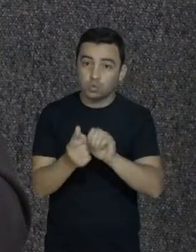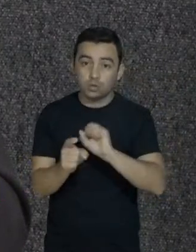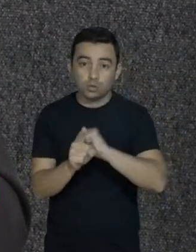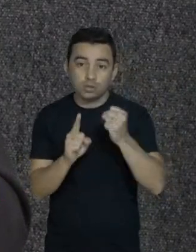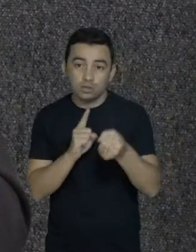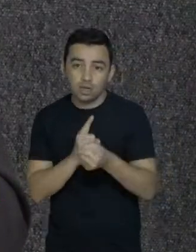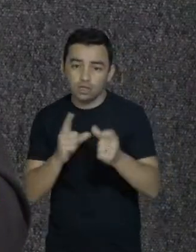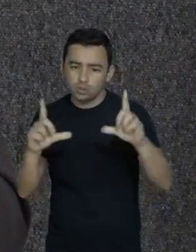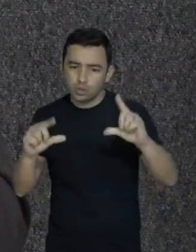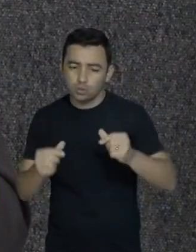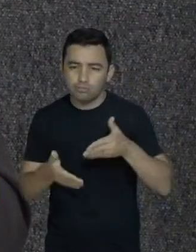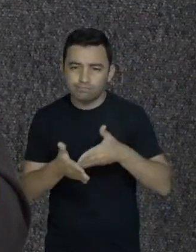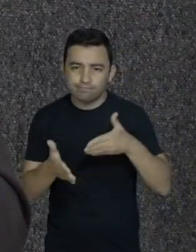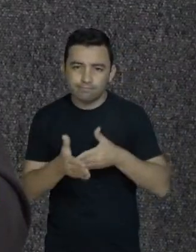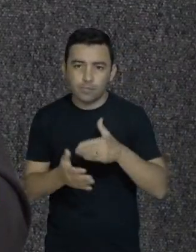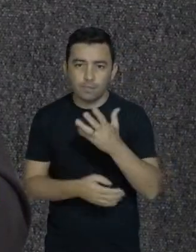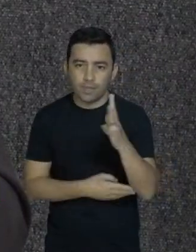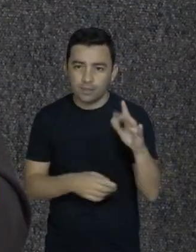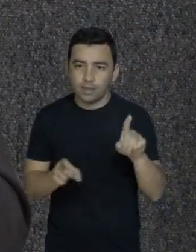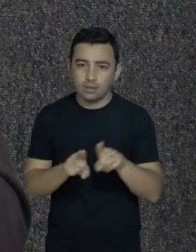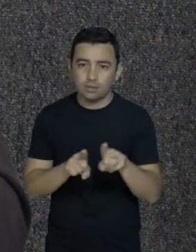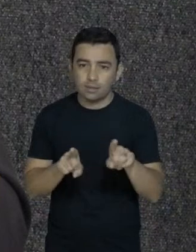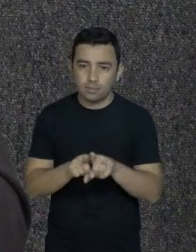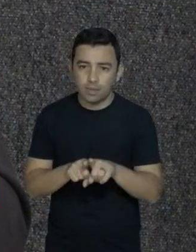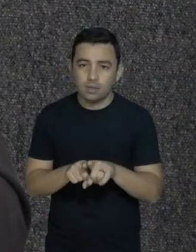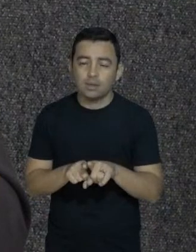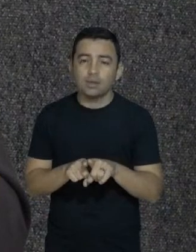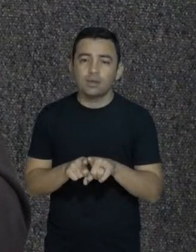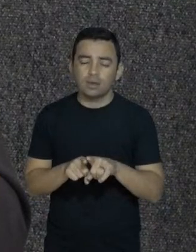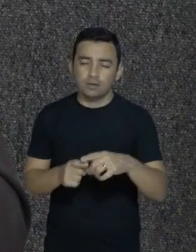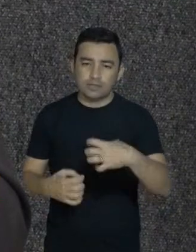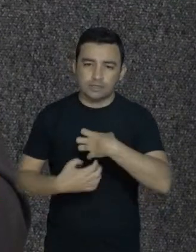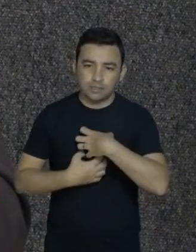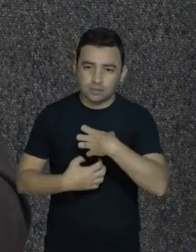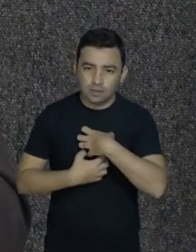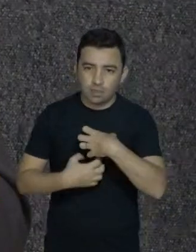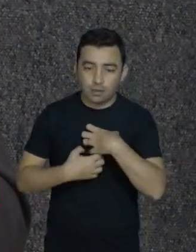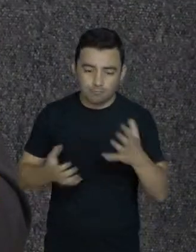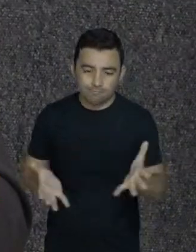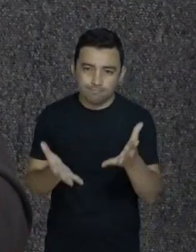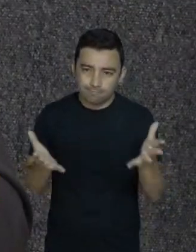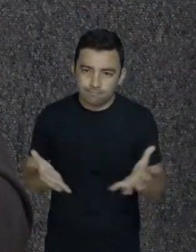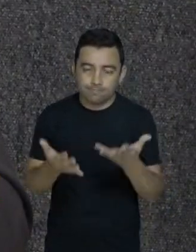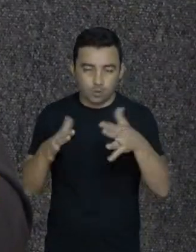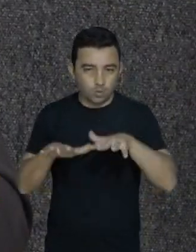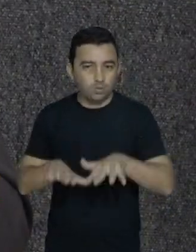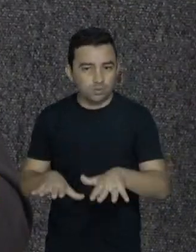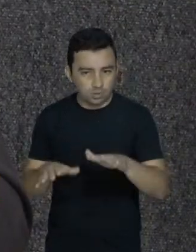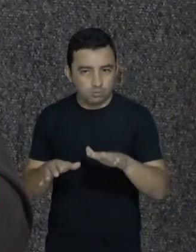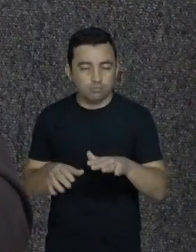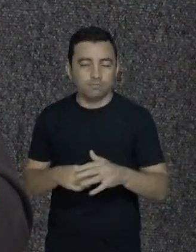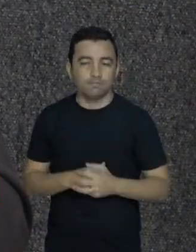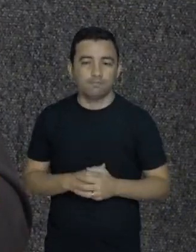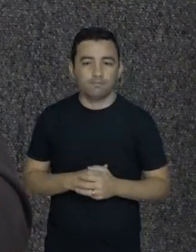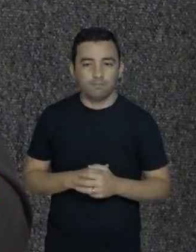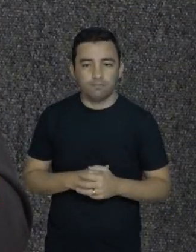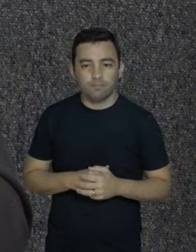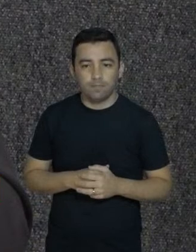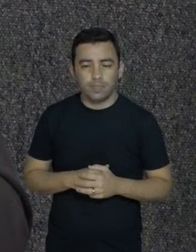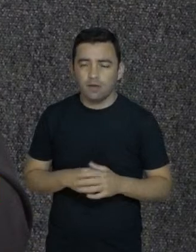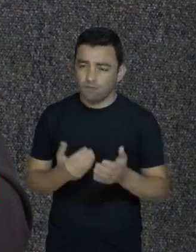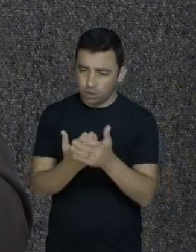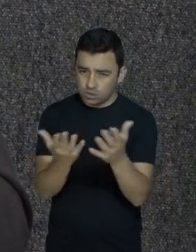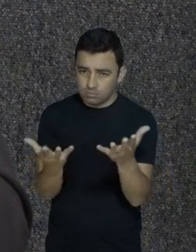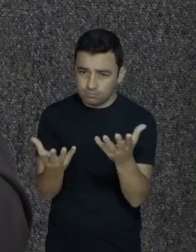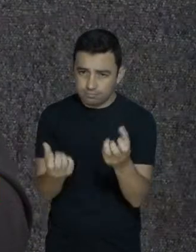Barreiras ambientais e atitudinais e promover a inclusão que forem